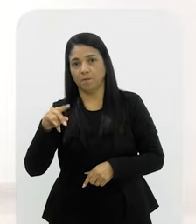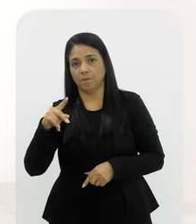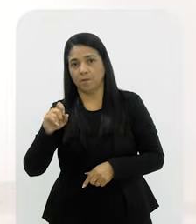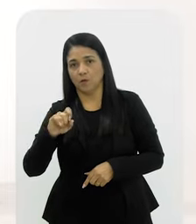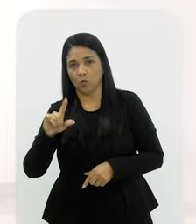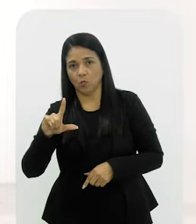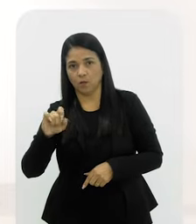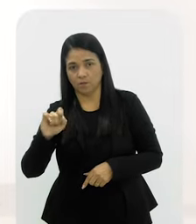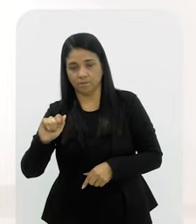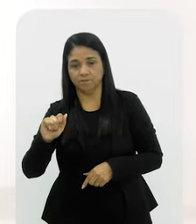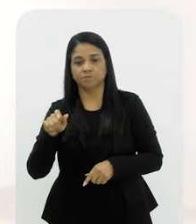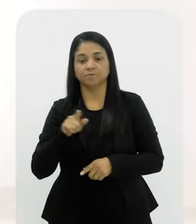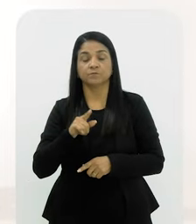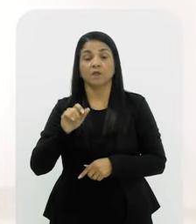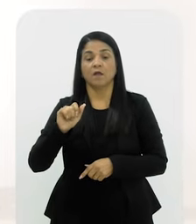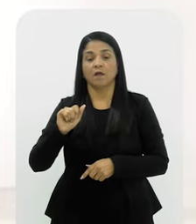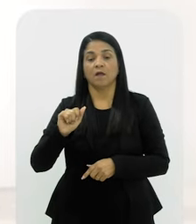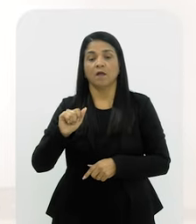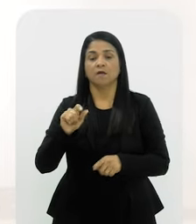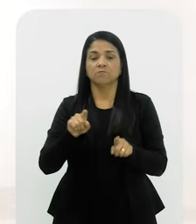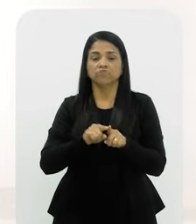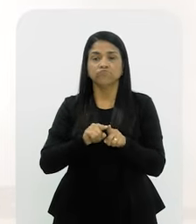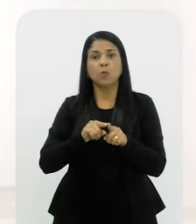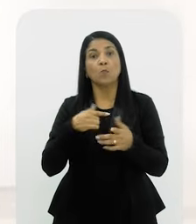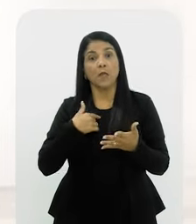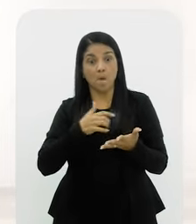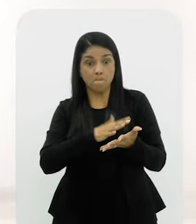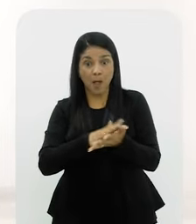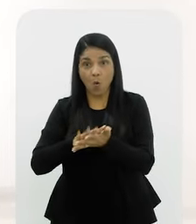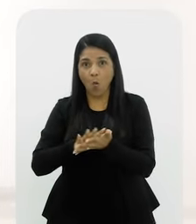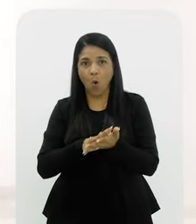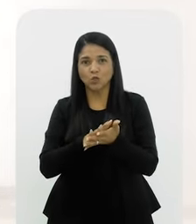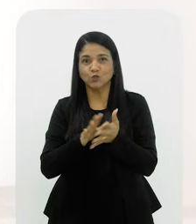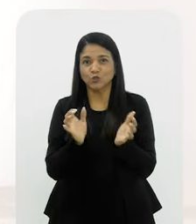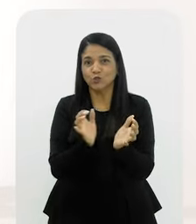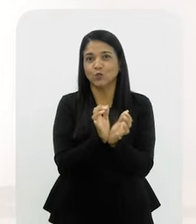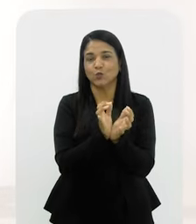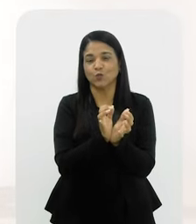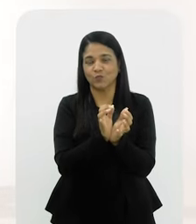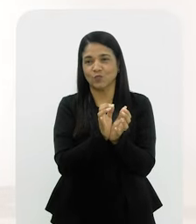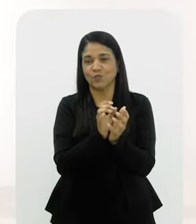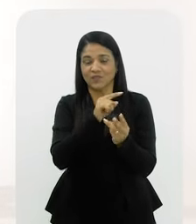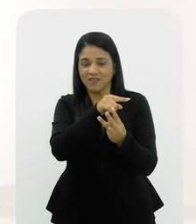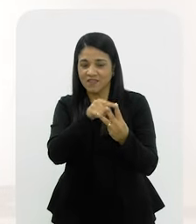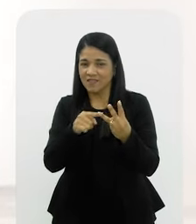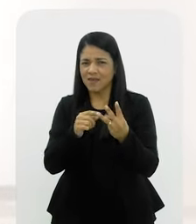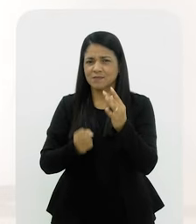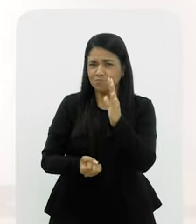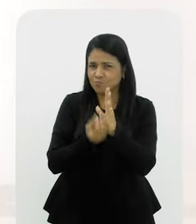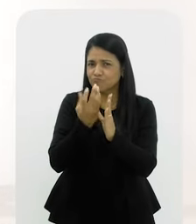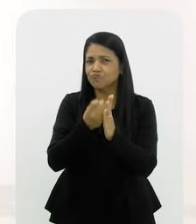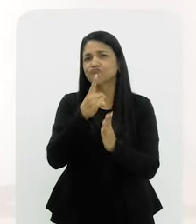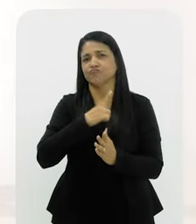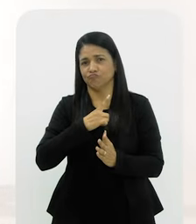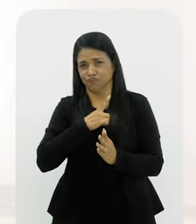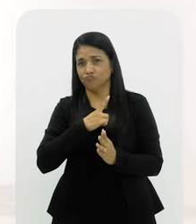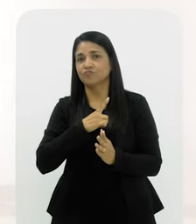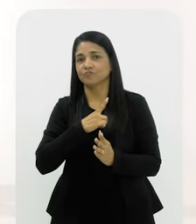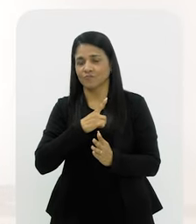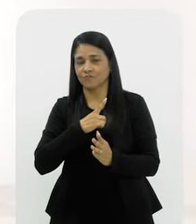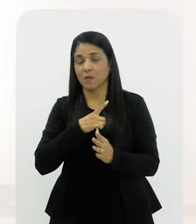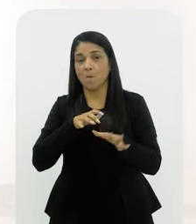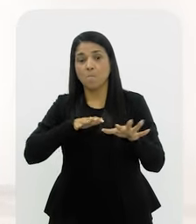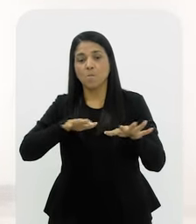grupos eu fiz, eu peguei o boom do pagode, né? Existiam 3 produtores nessa época